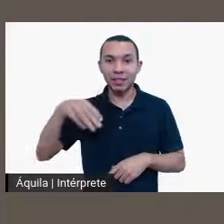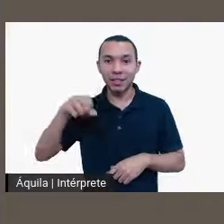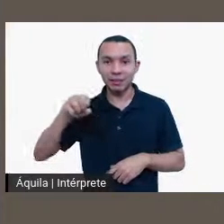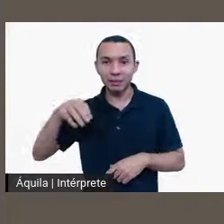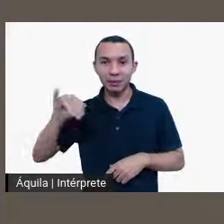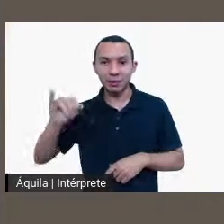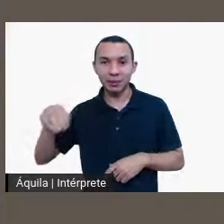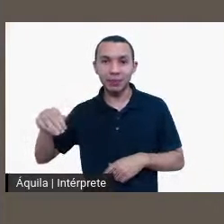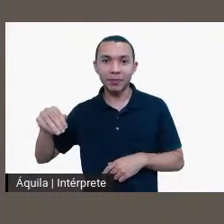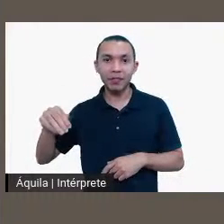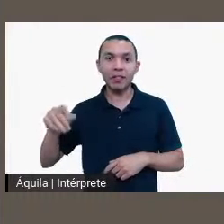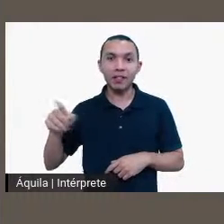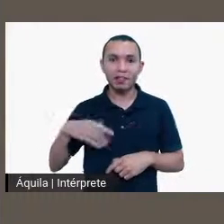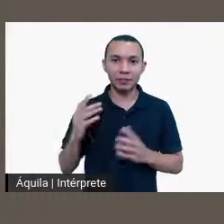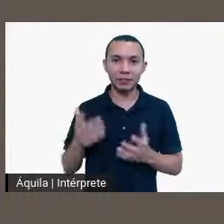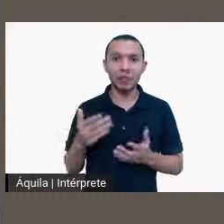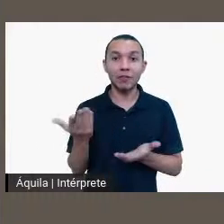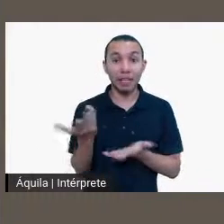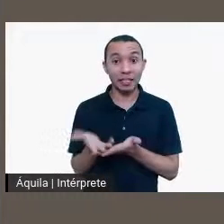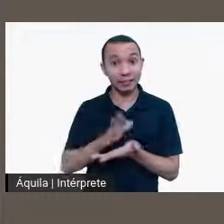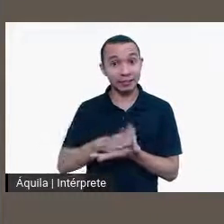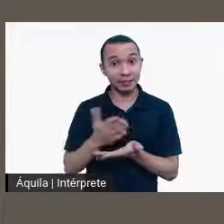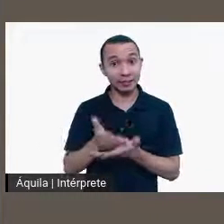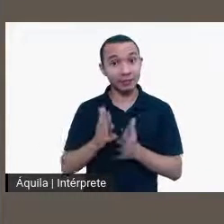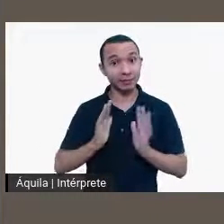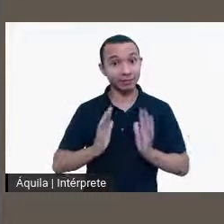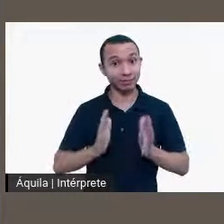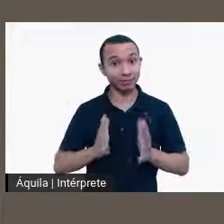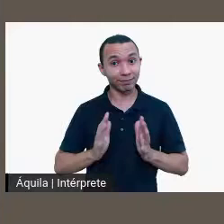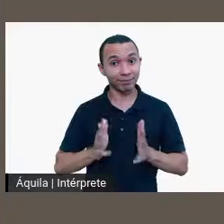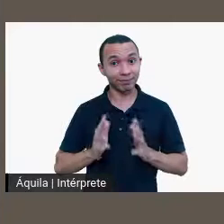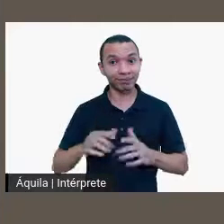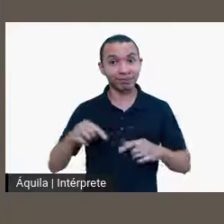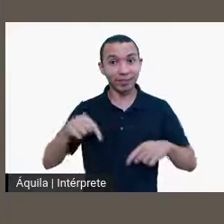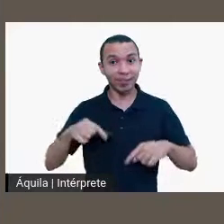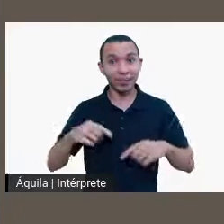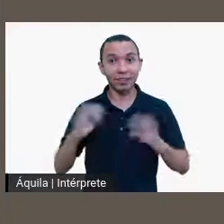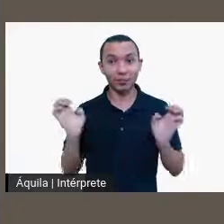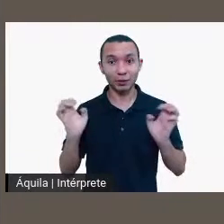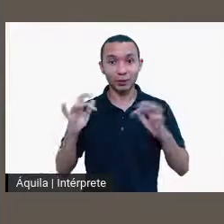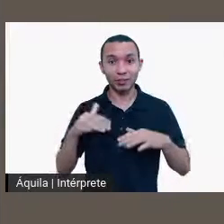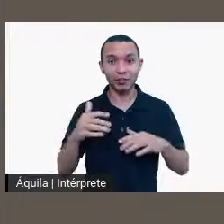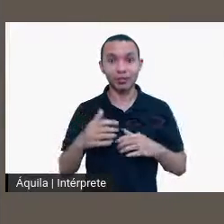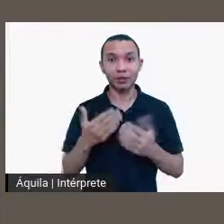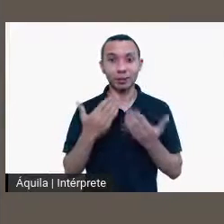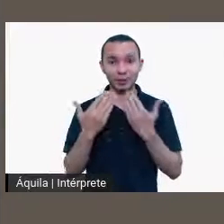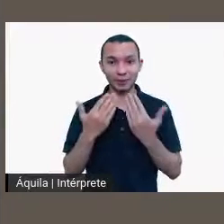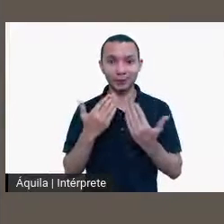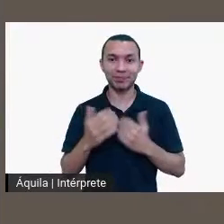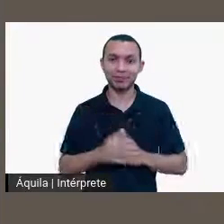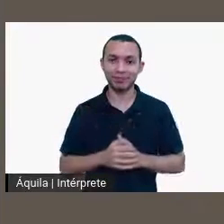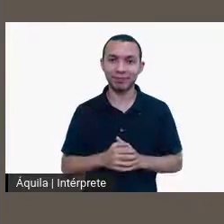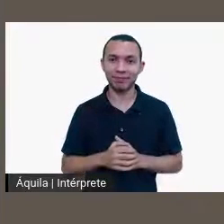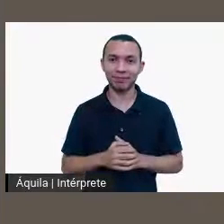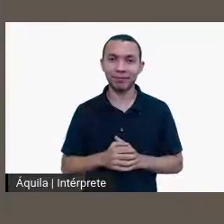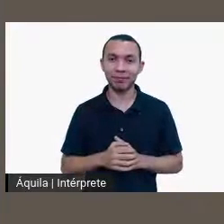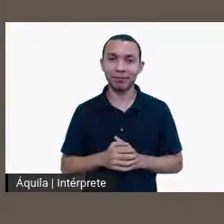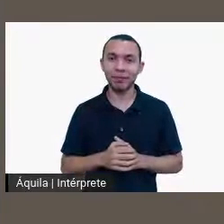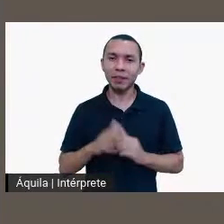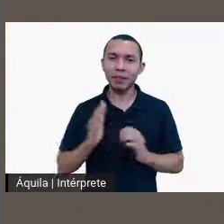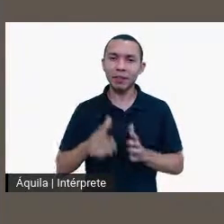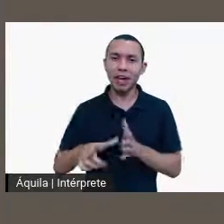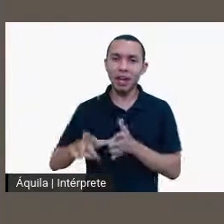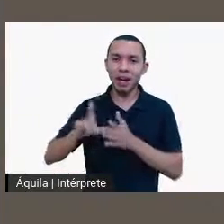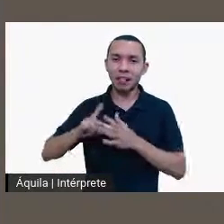fazer a tradução para Libras, né, do nosso encontro. Bom, como já aconteceu na primeira etapa do